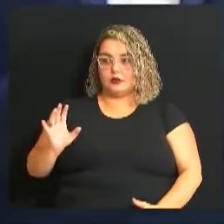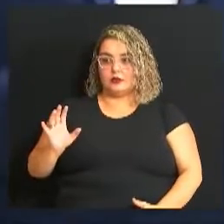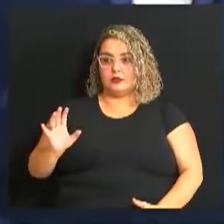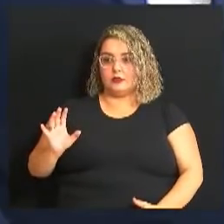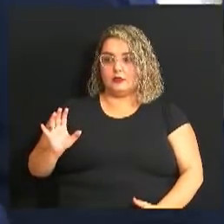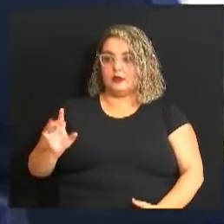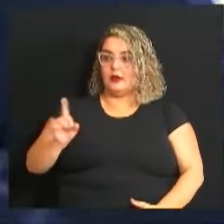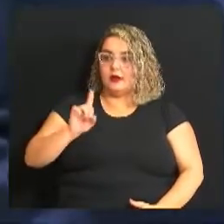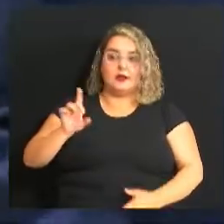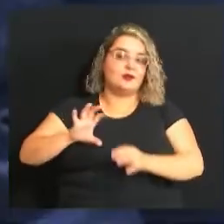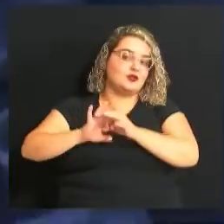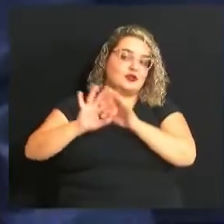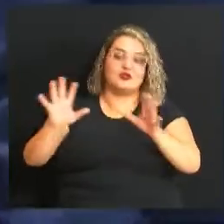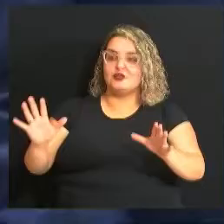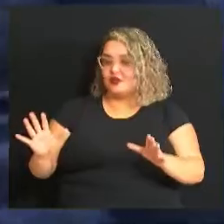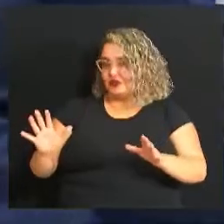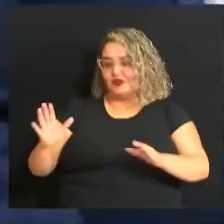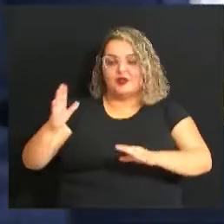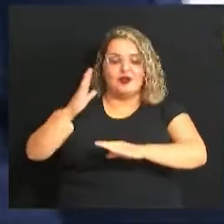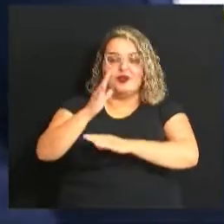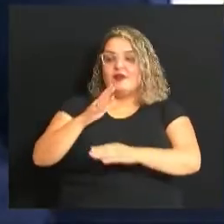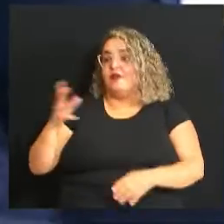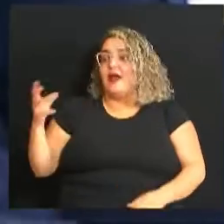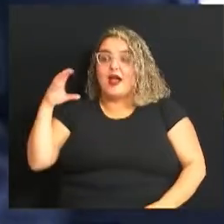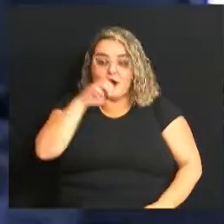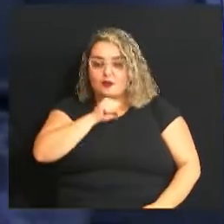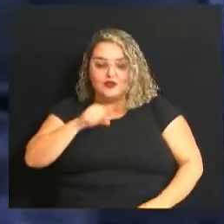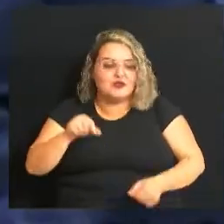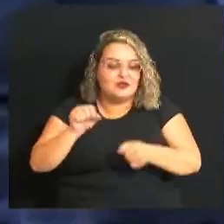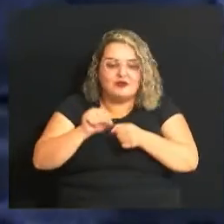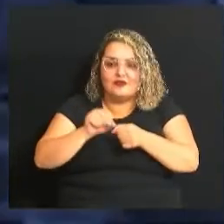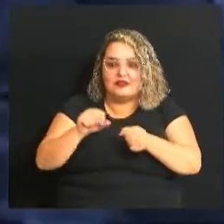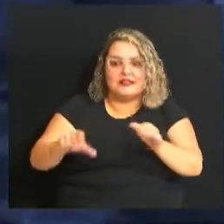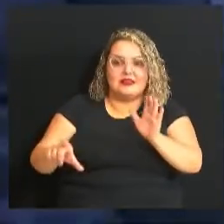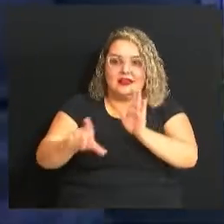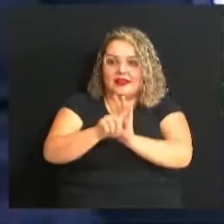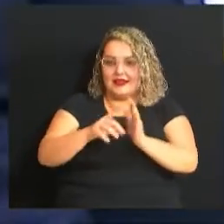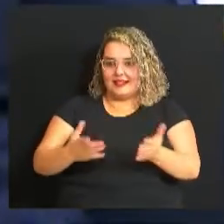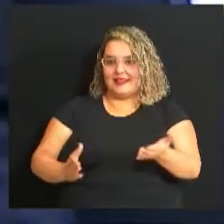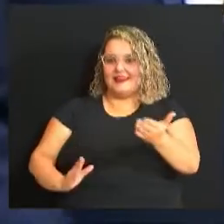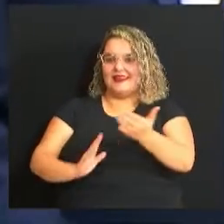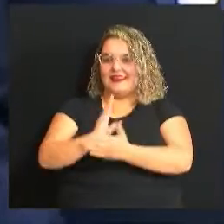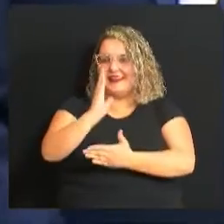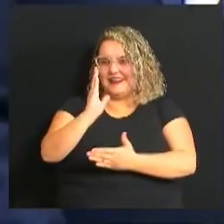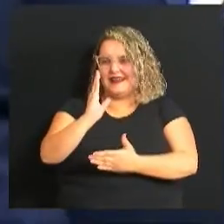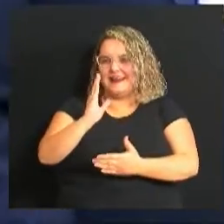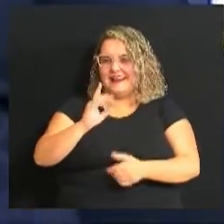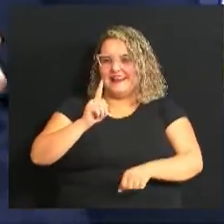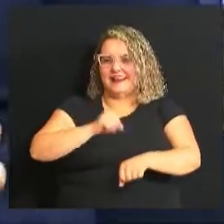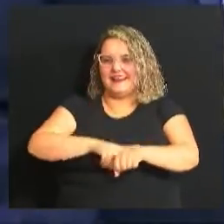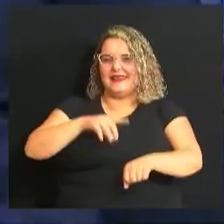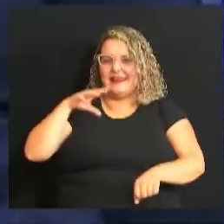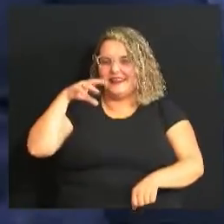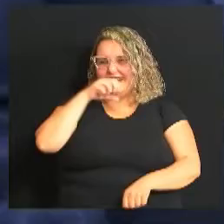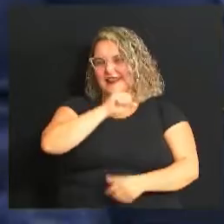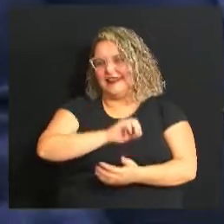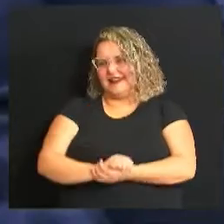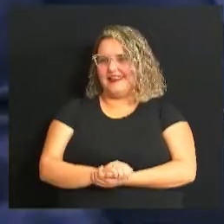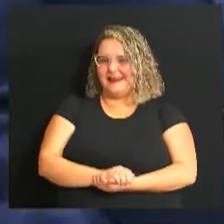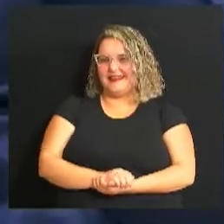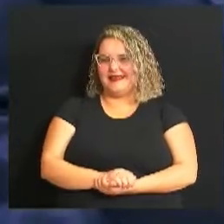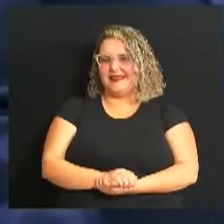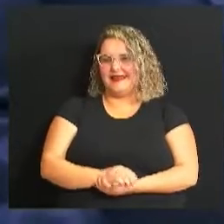fazer. Ele foi correndo e já fez a lei, e aí a gente aprovou num tempo recorde, e hoje aqui